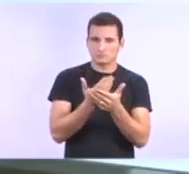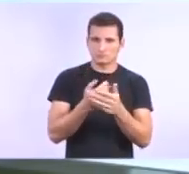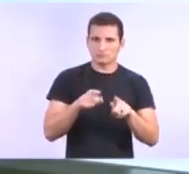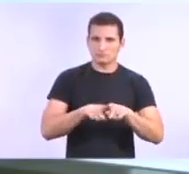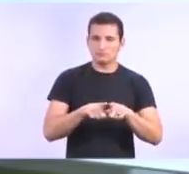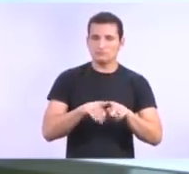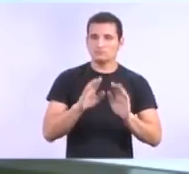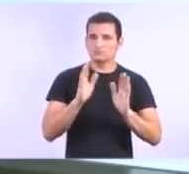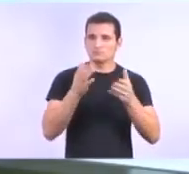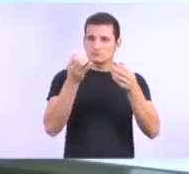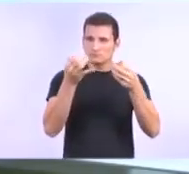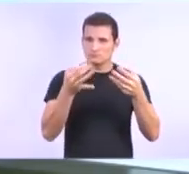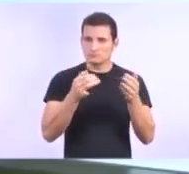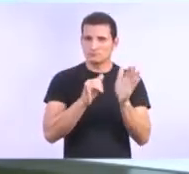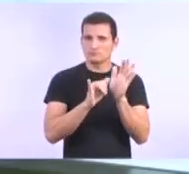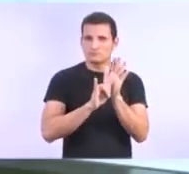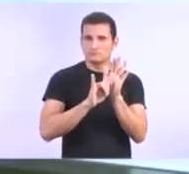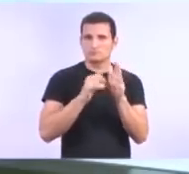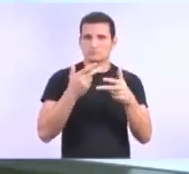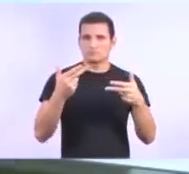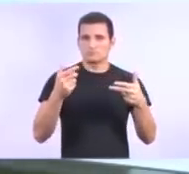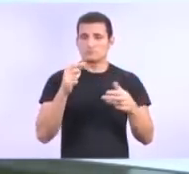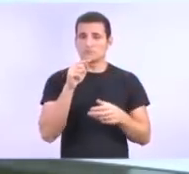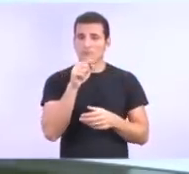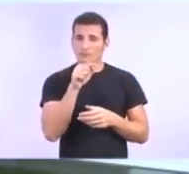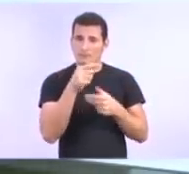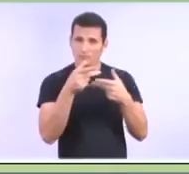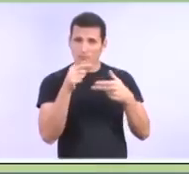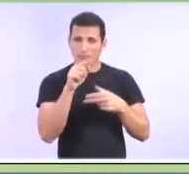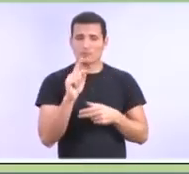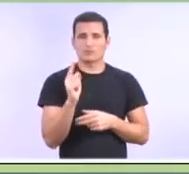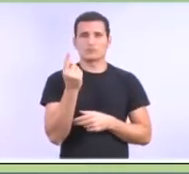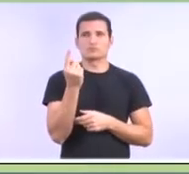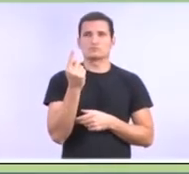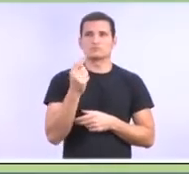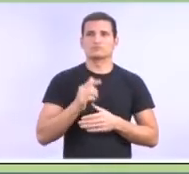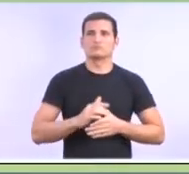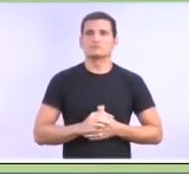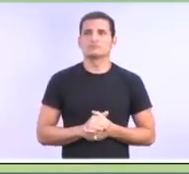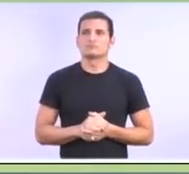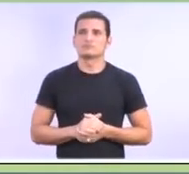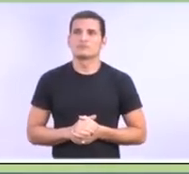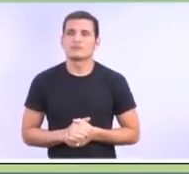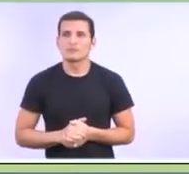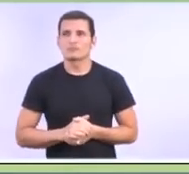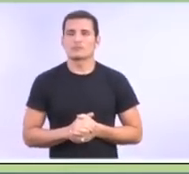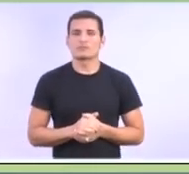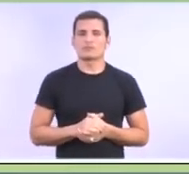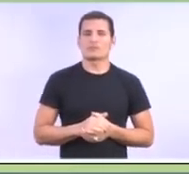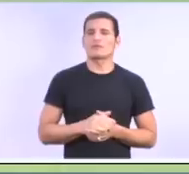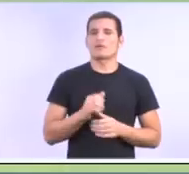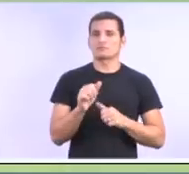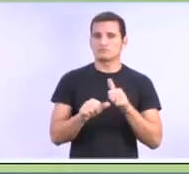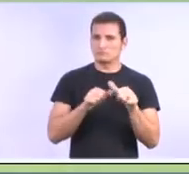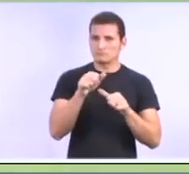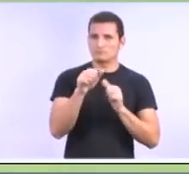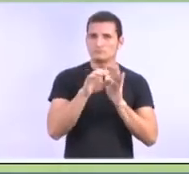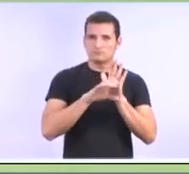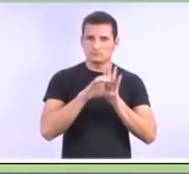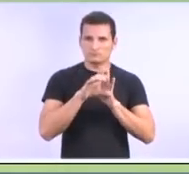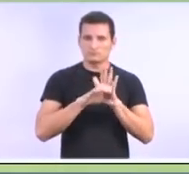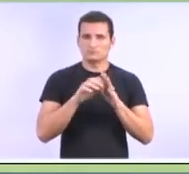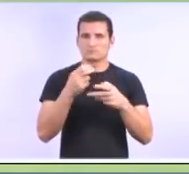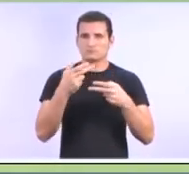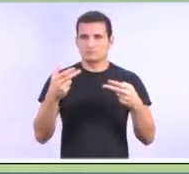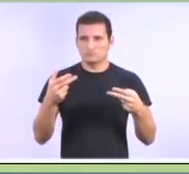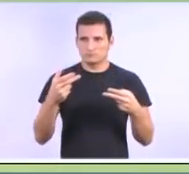do objeto. Todo objeto ele é único por si mesmo. Então, a gente atualizando o conceito de objeto,